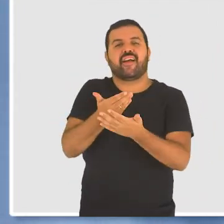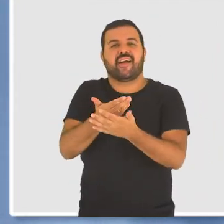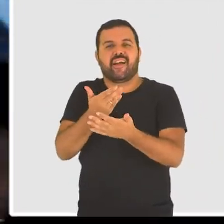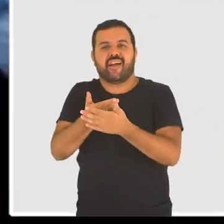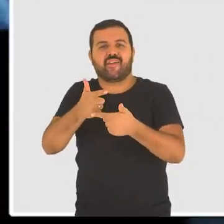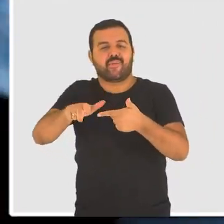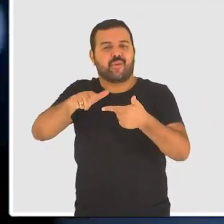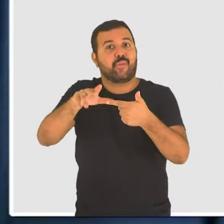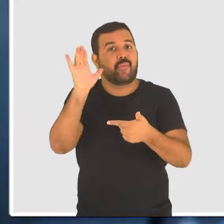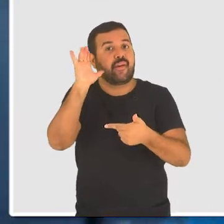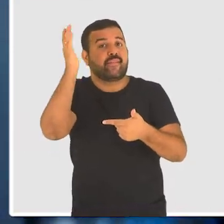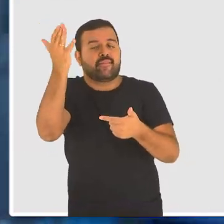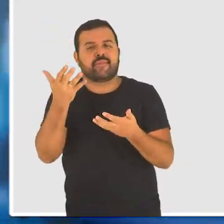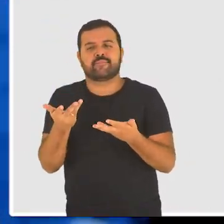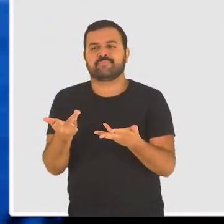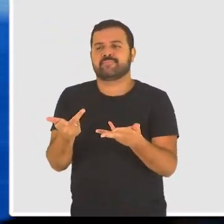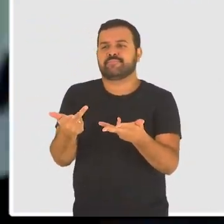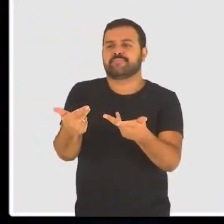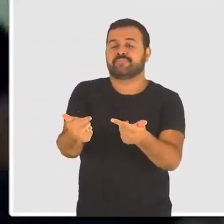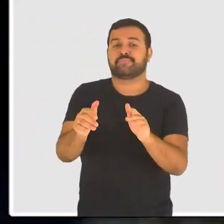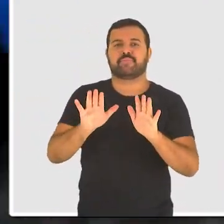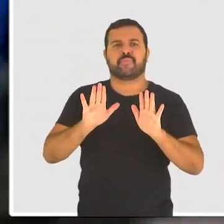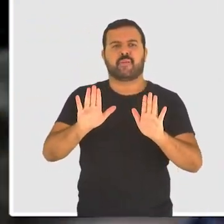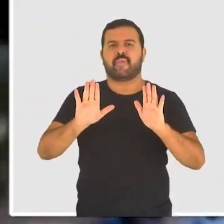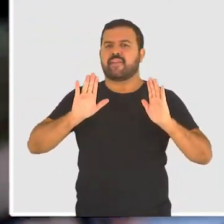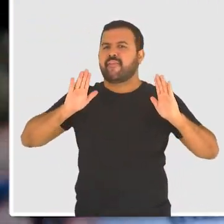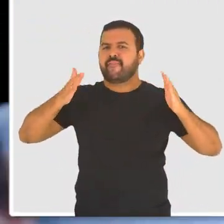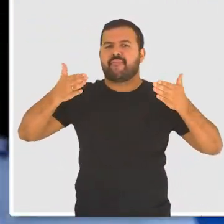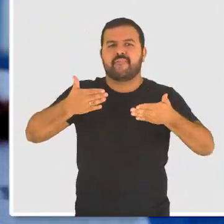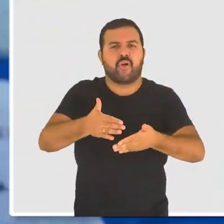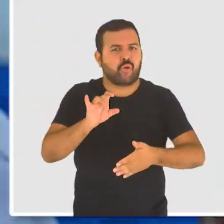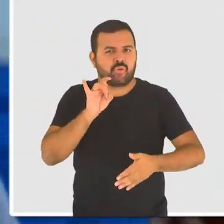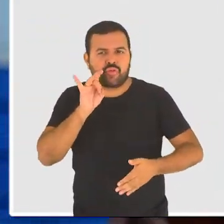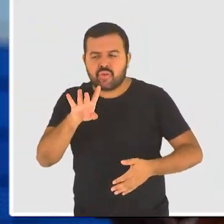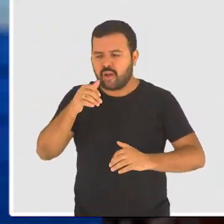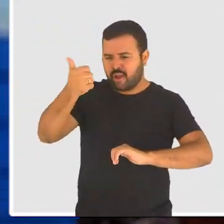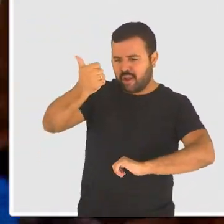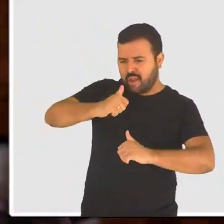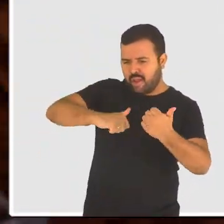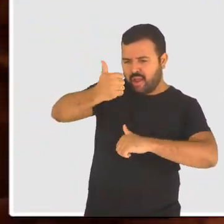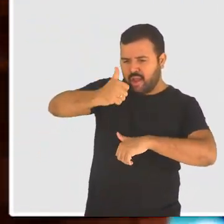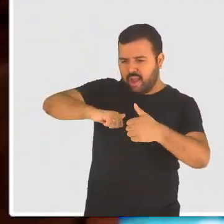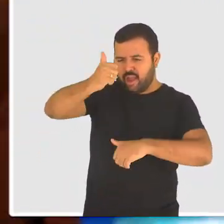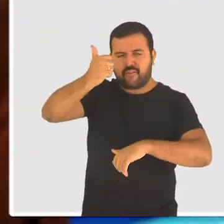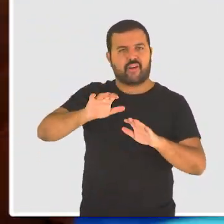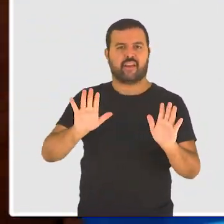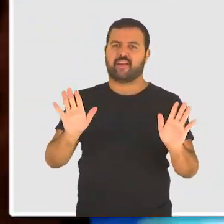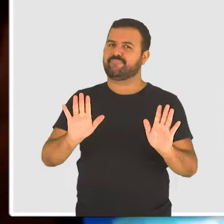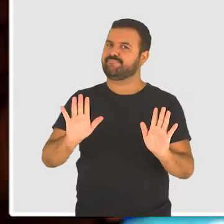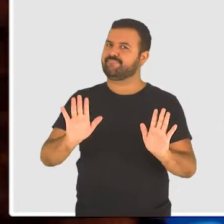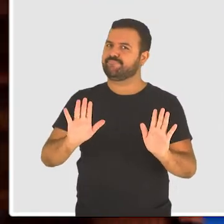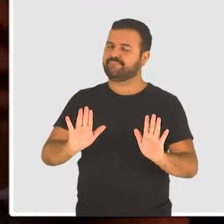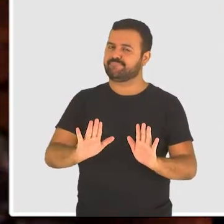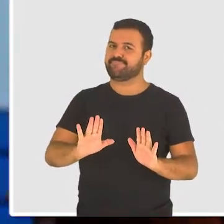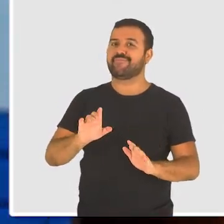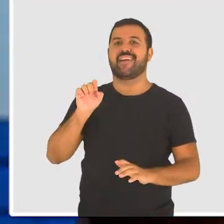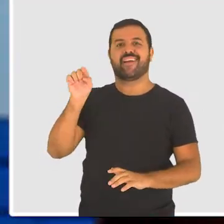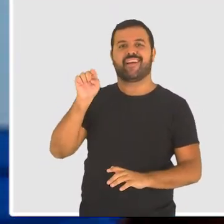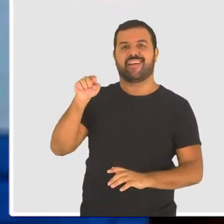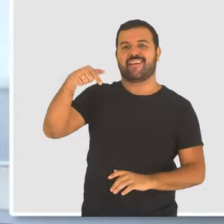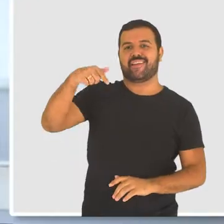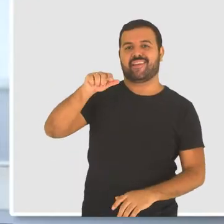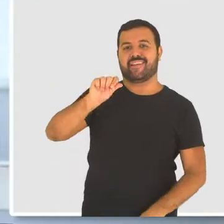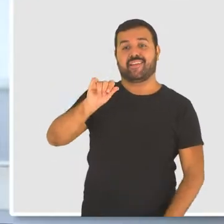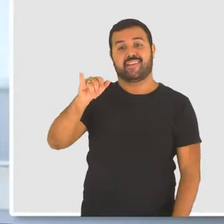de problemas, mas ele não atende somente à simples avaliação. Ele